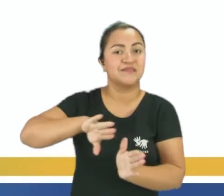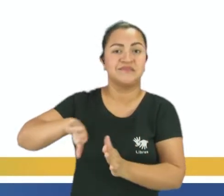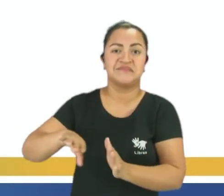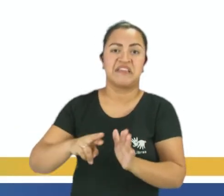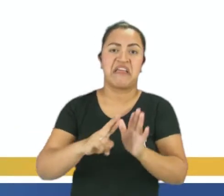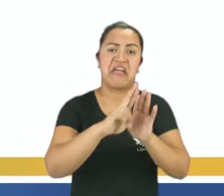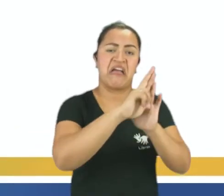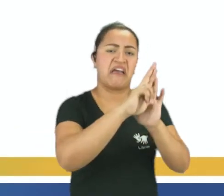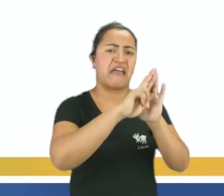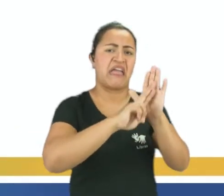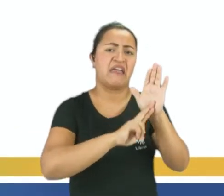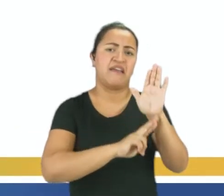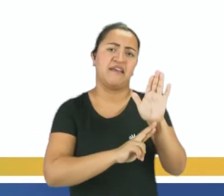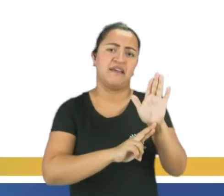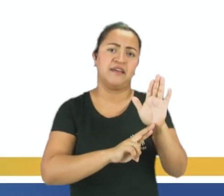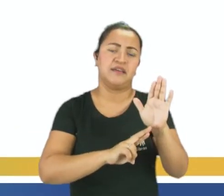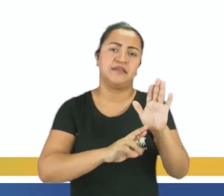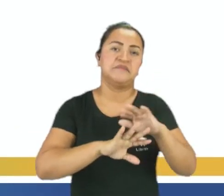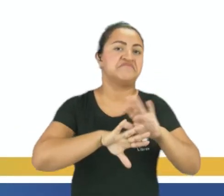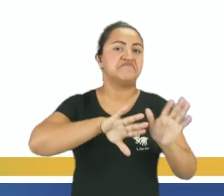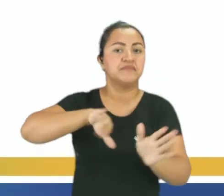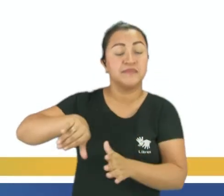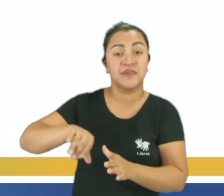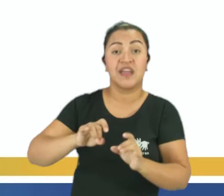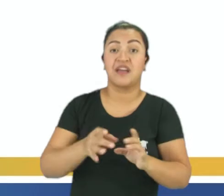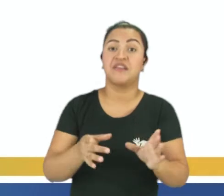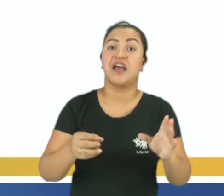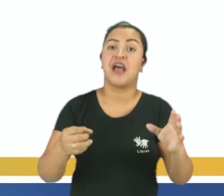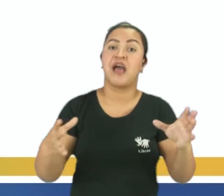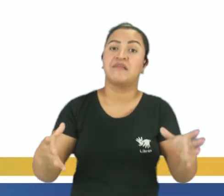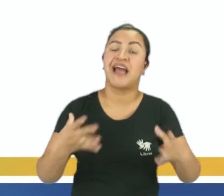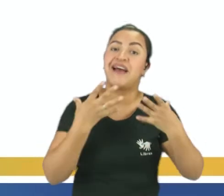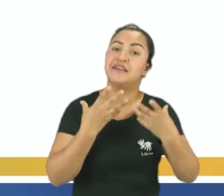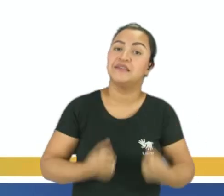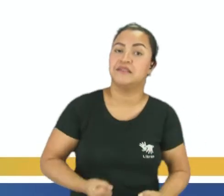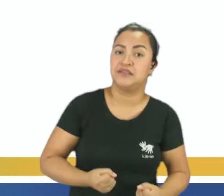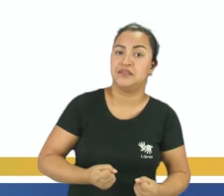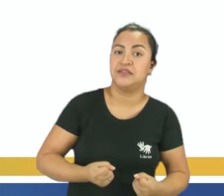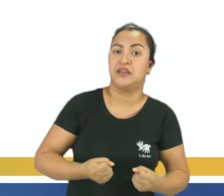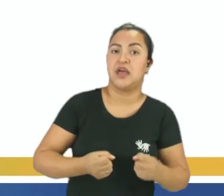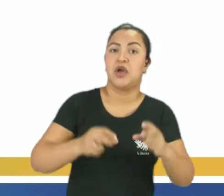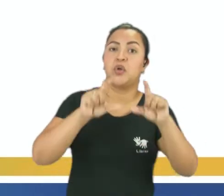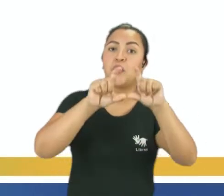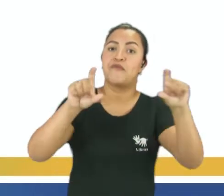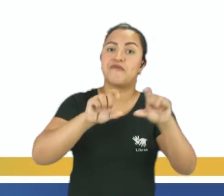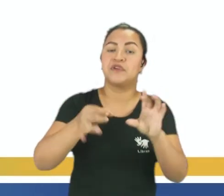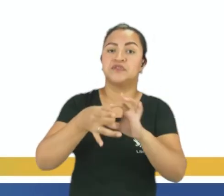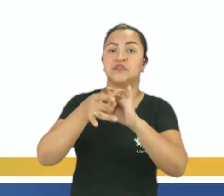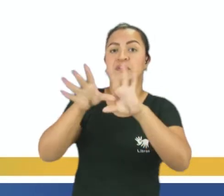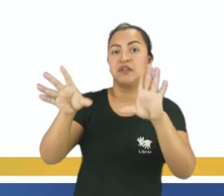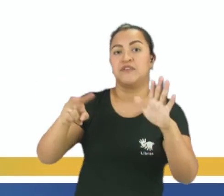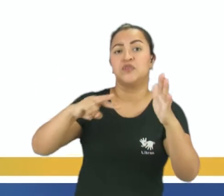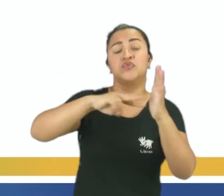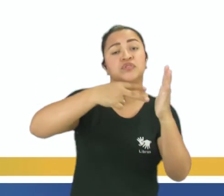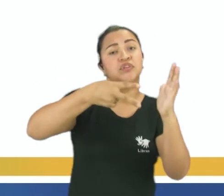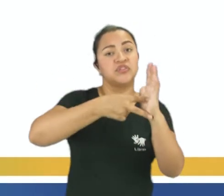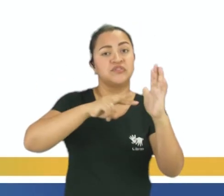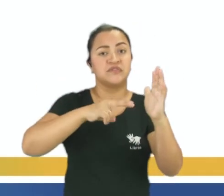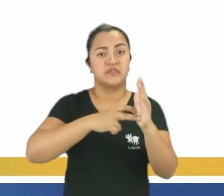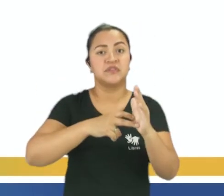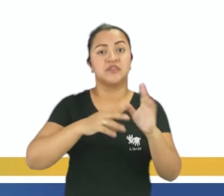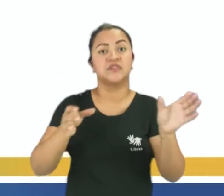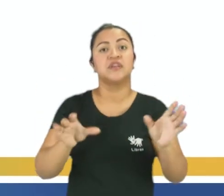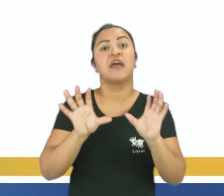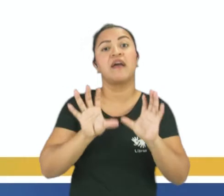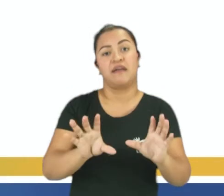e adotaram o verso livre, nos quais a palavra e seus significados são o substrato do